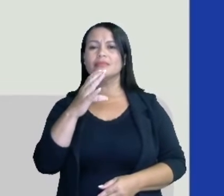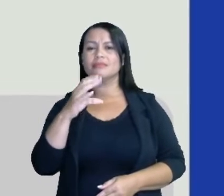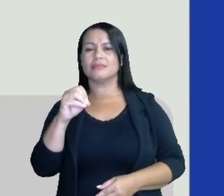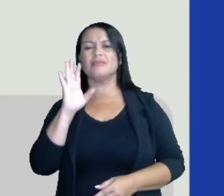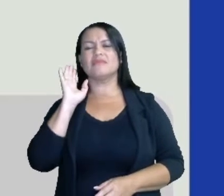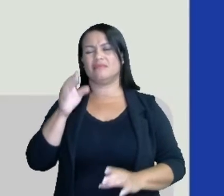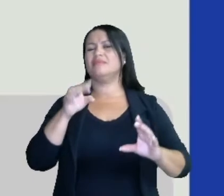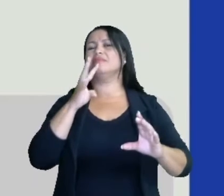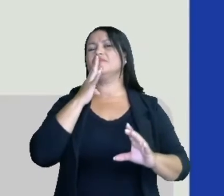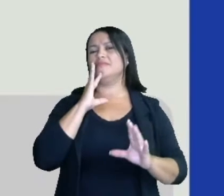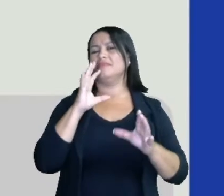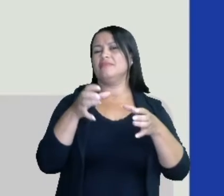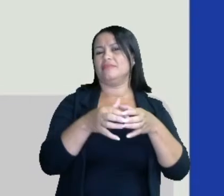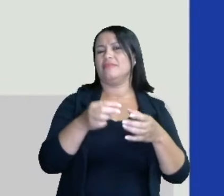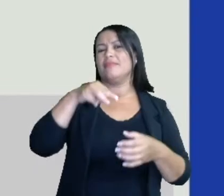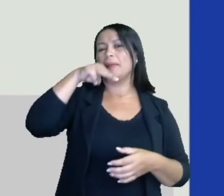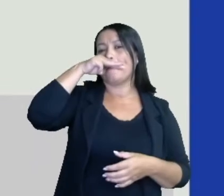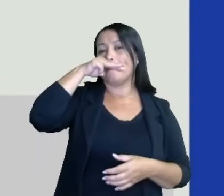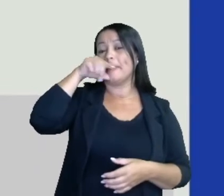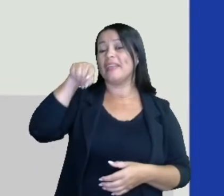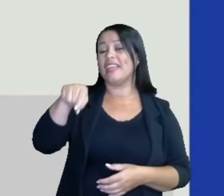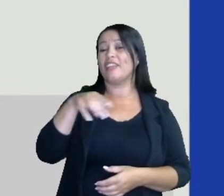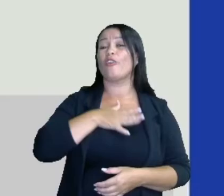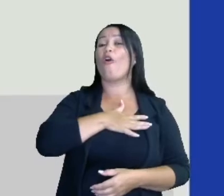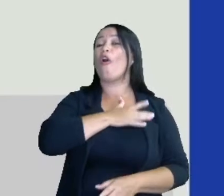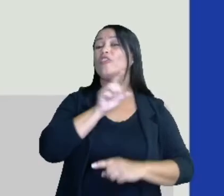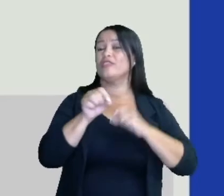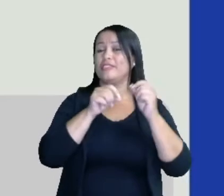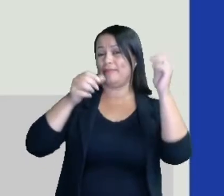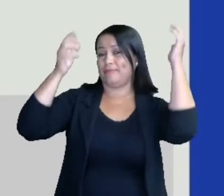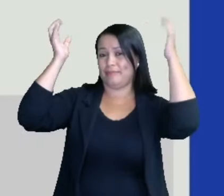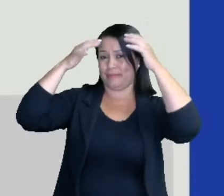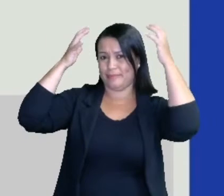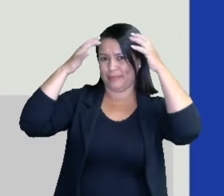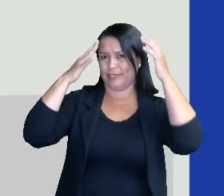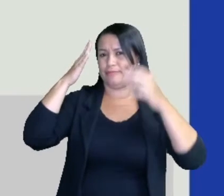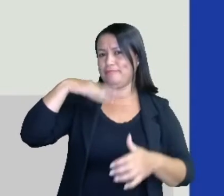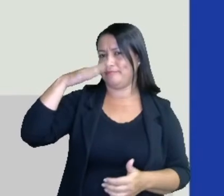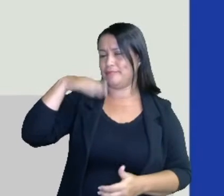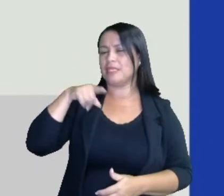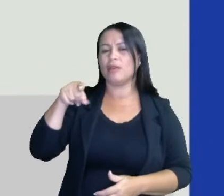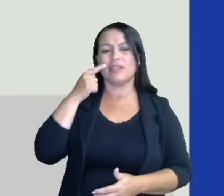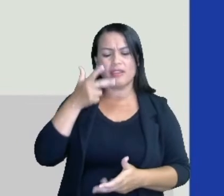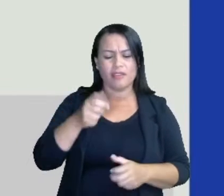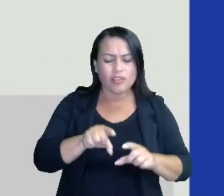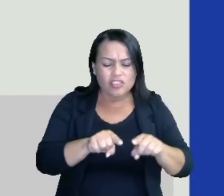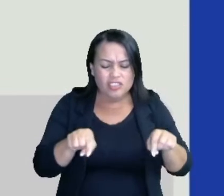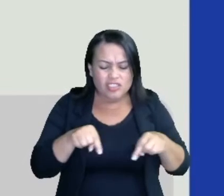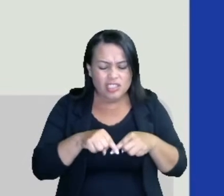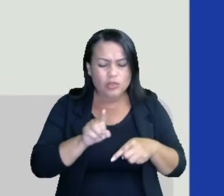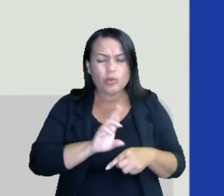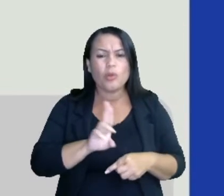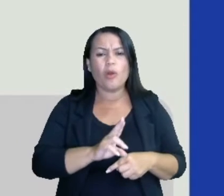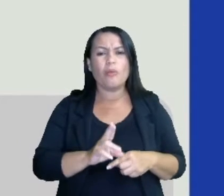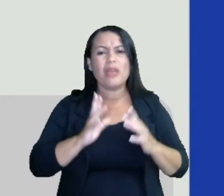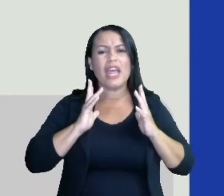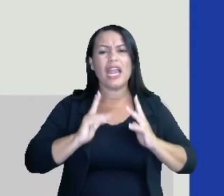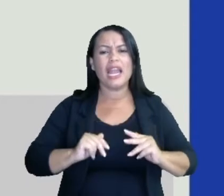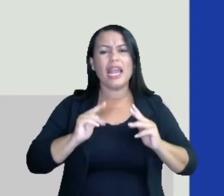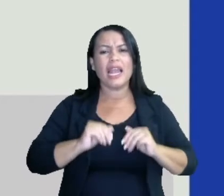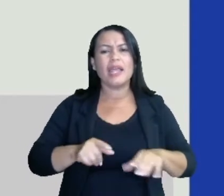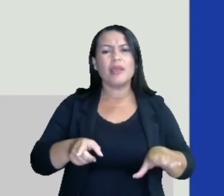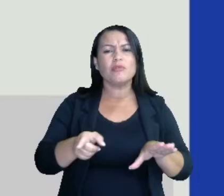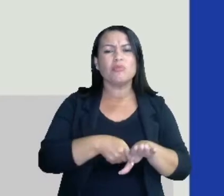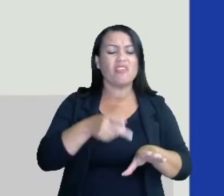sabe as características dele, né? Cascão, ele não gosta de quê? De tomar banho. Então, quando ele viu ali, limpe os pés, ele, não vou não entrar